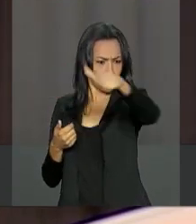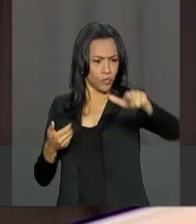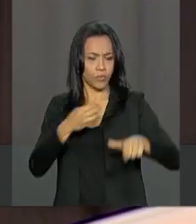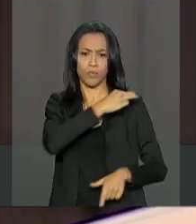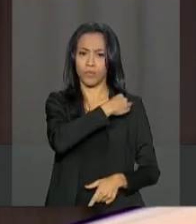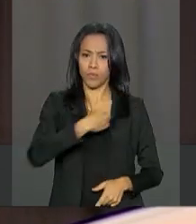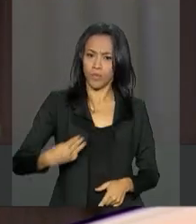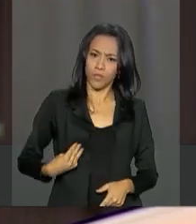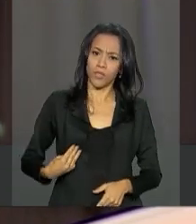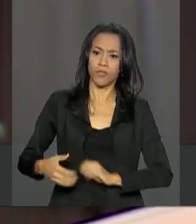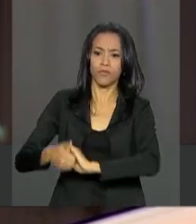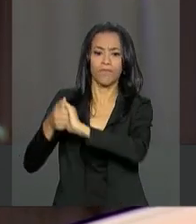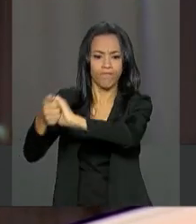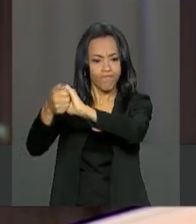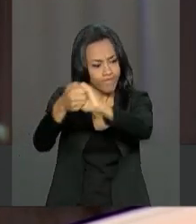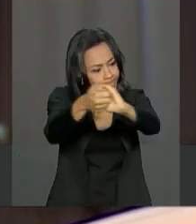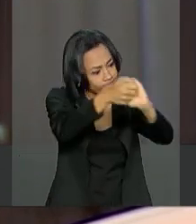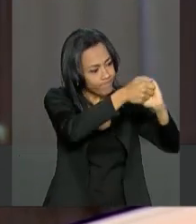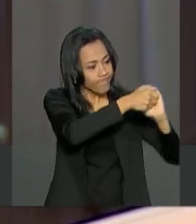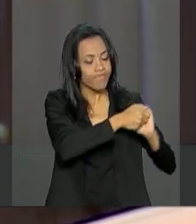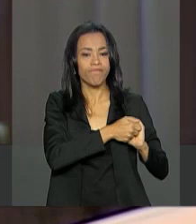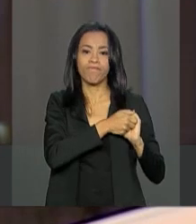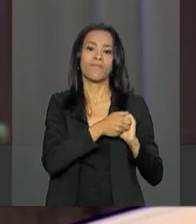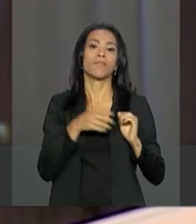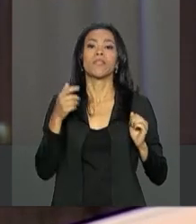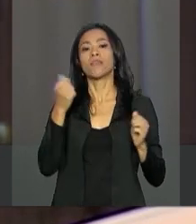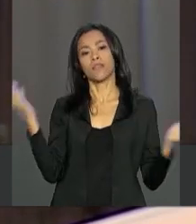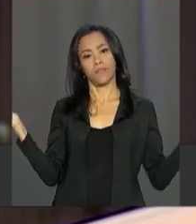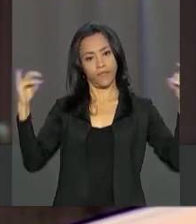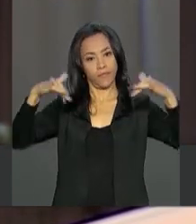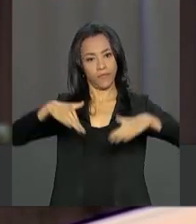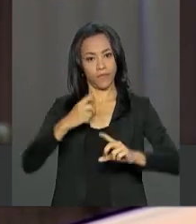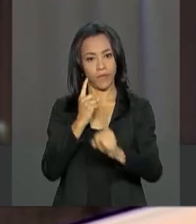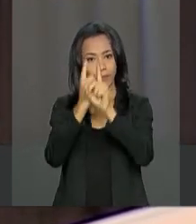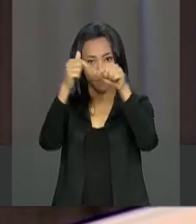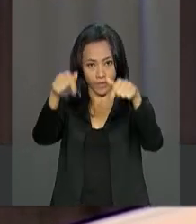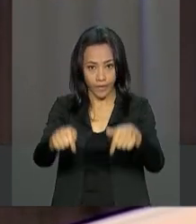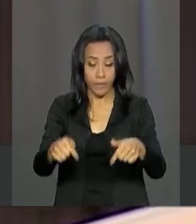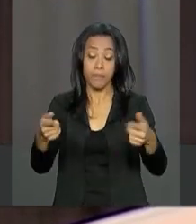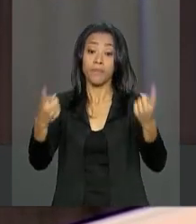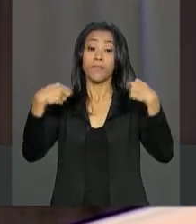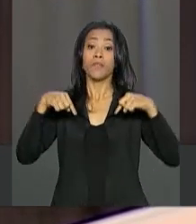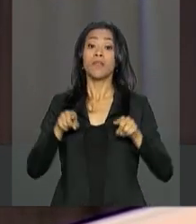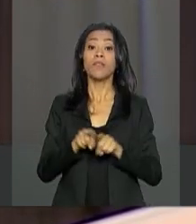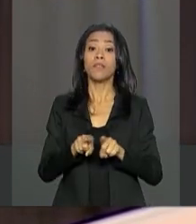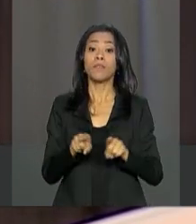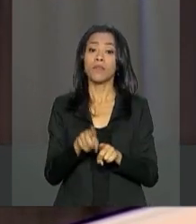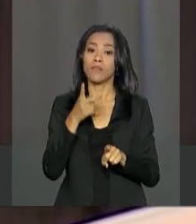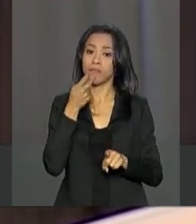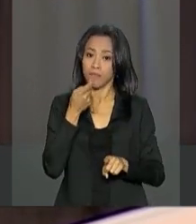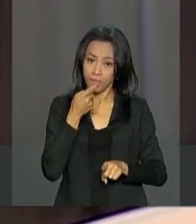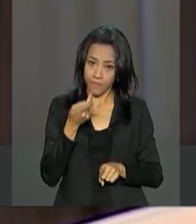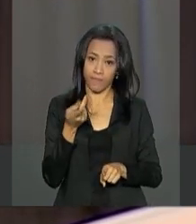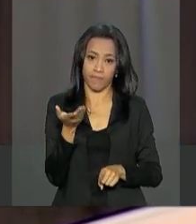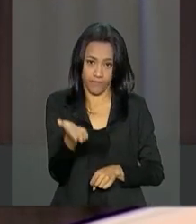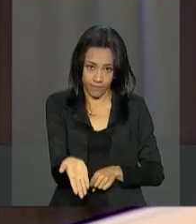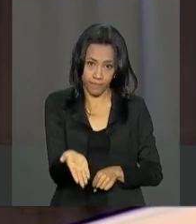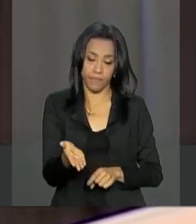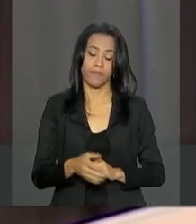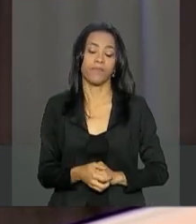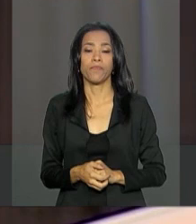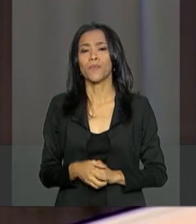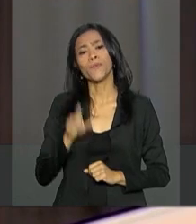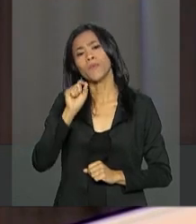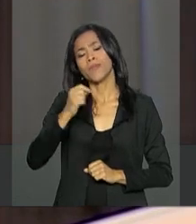públicas que aqui se encontram. E registrar, inauguralmente, preambularmente, a